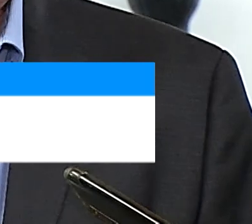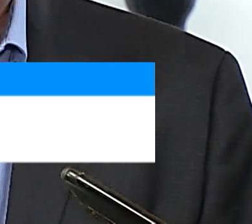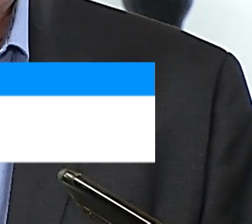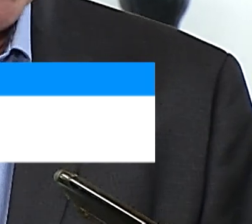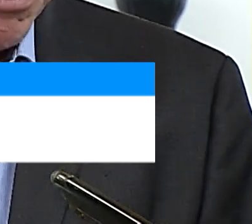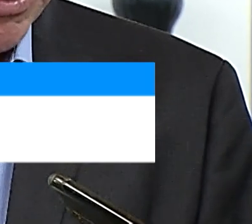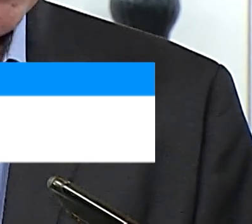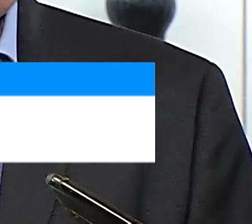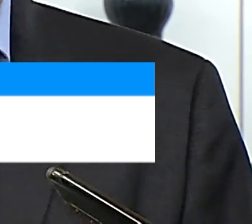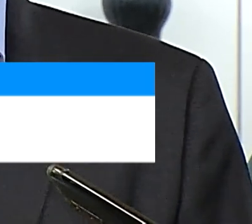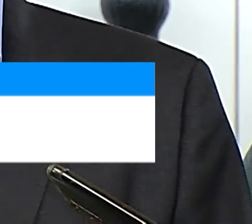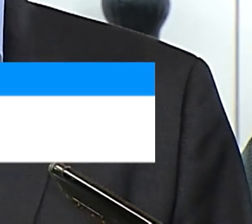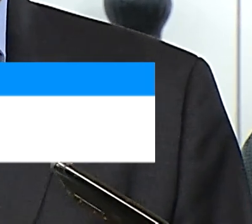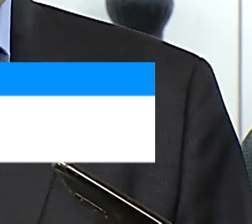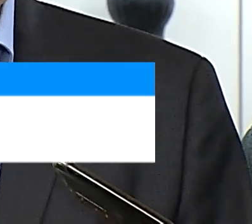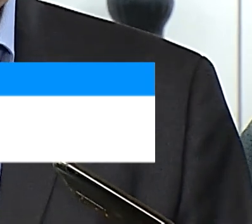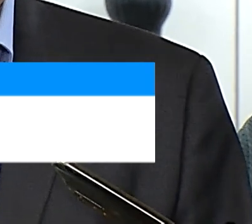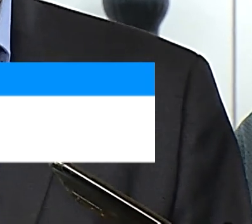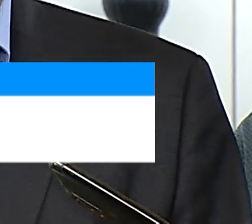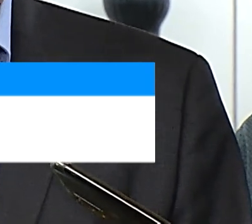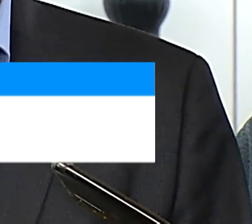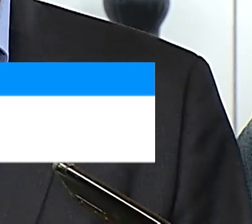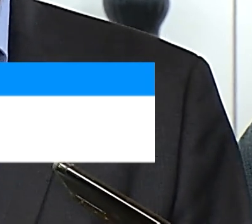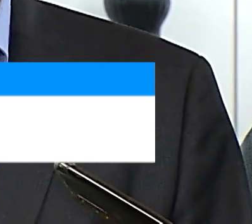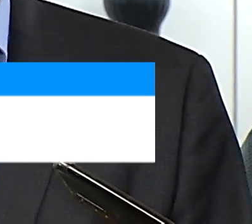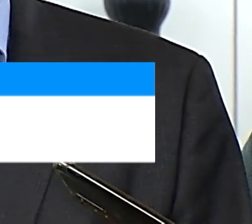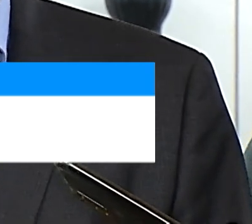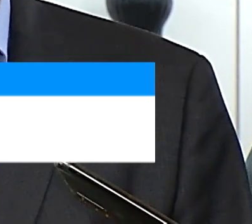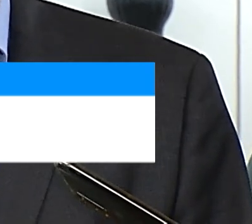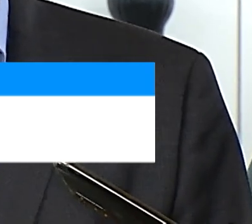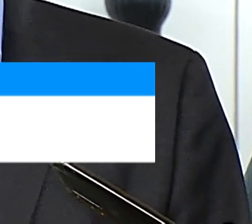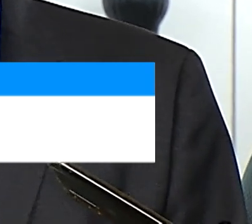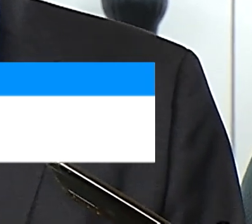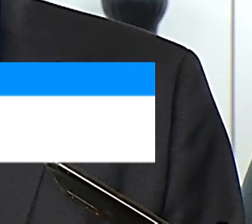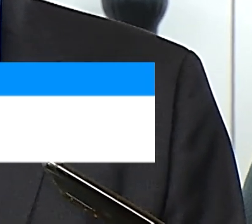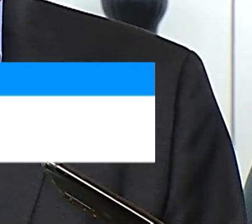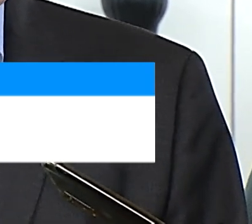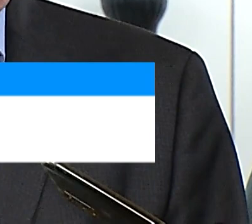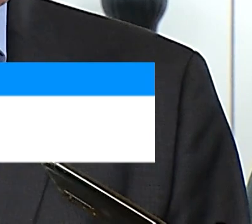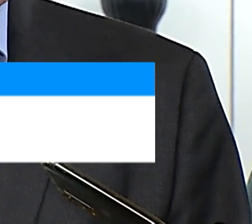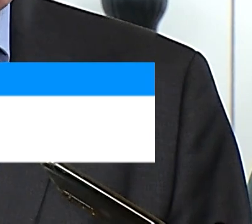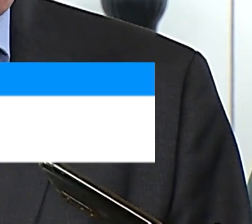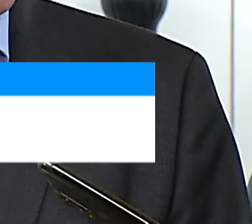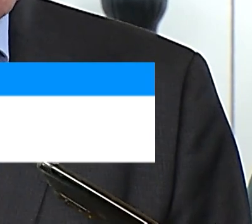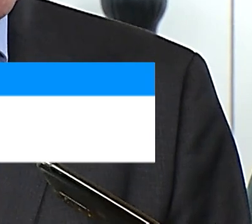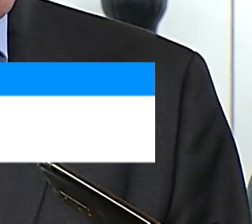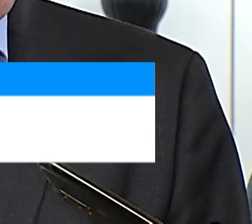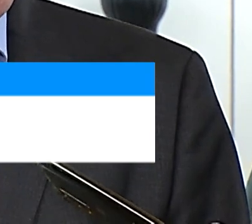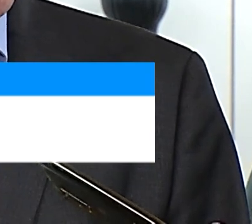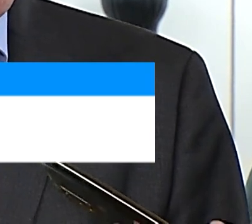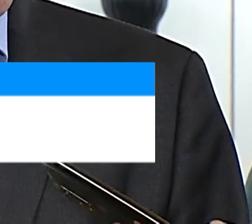20 de dezembro, que é a data prevista de encerramento, todos os projetos